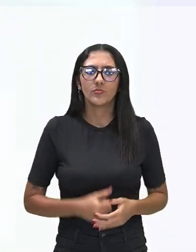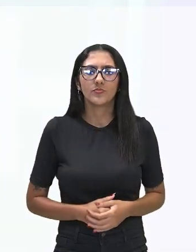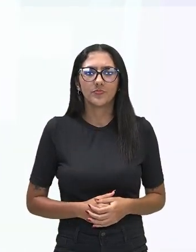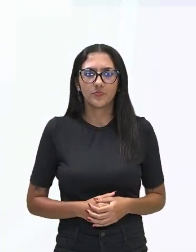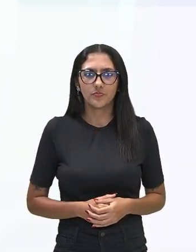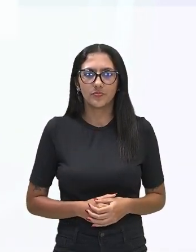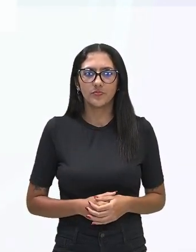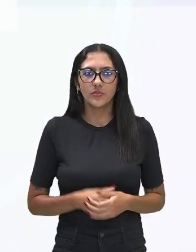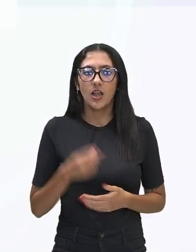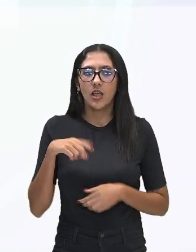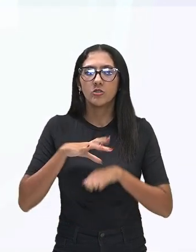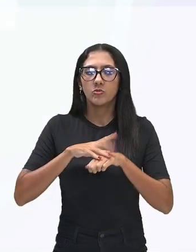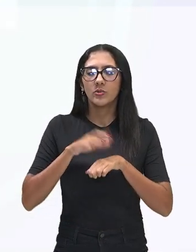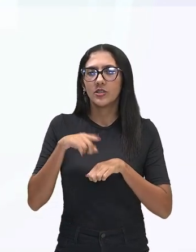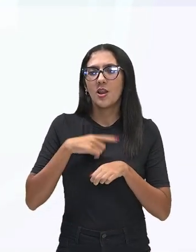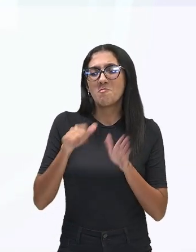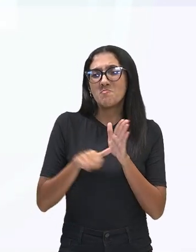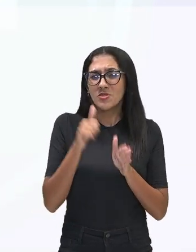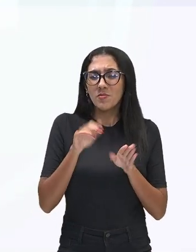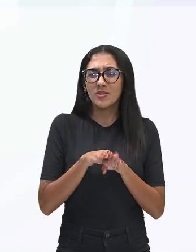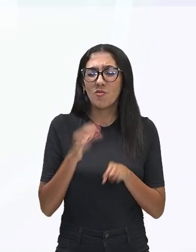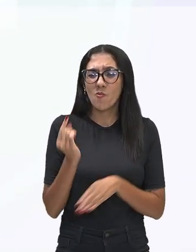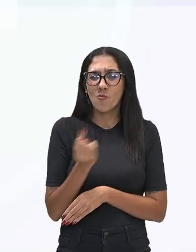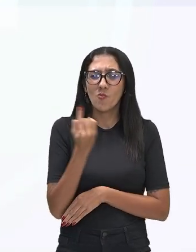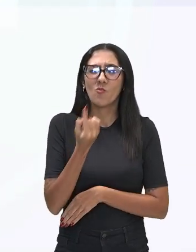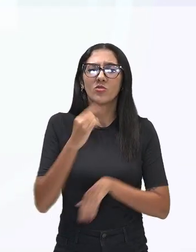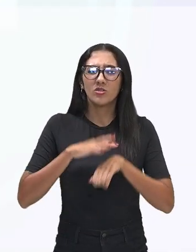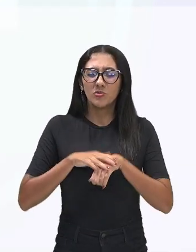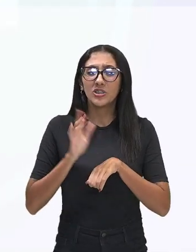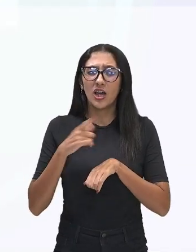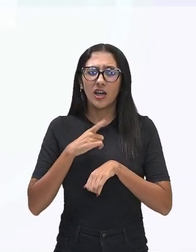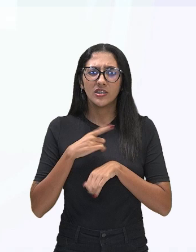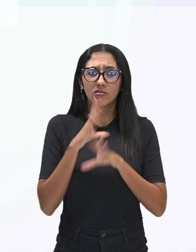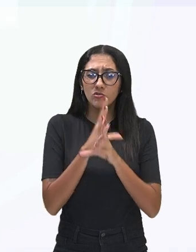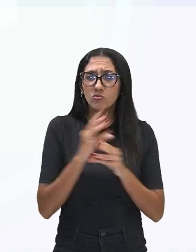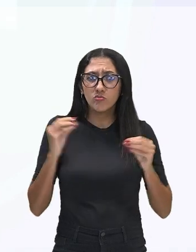A varíola é a primeira e única doença humana erradicada em